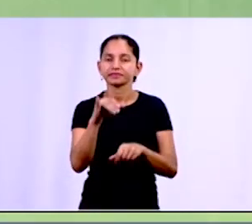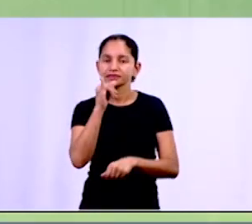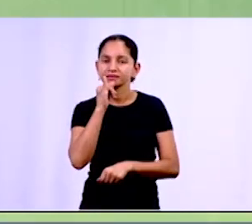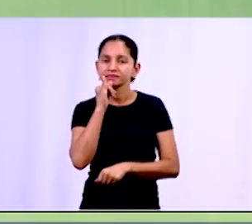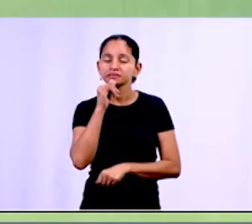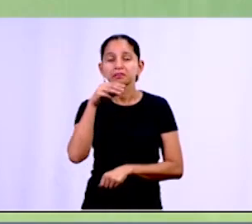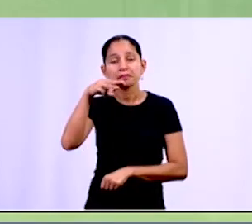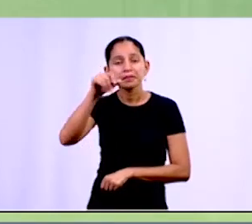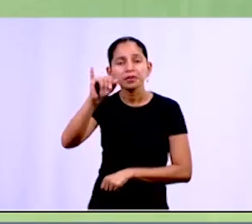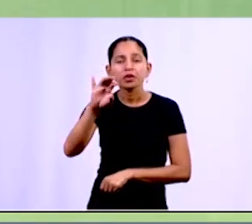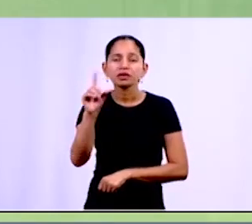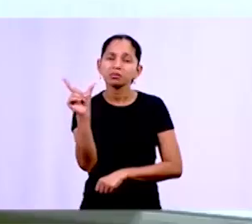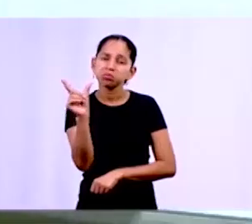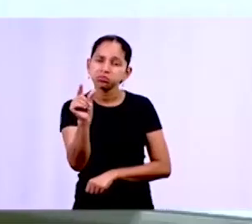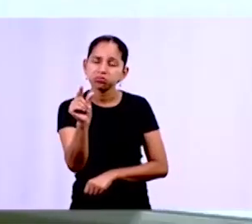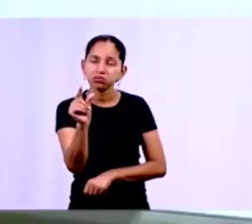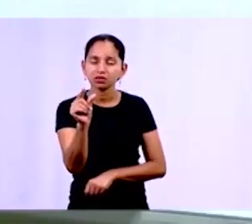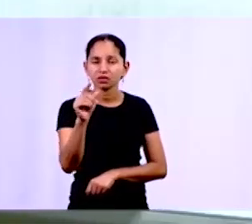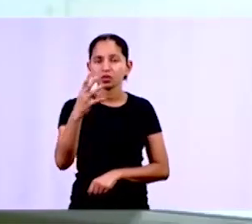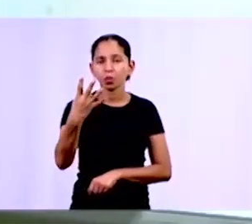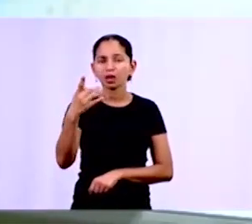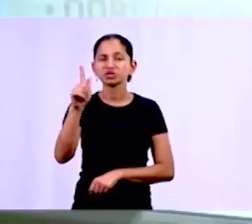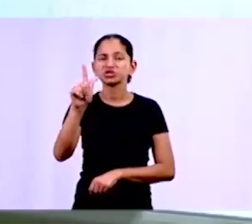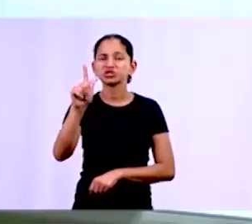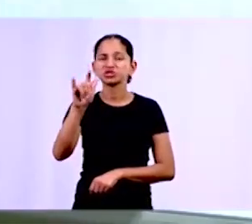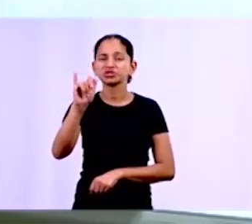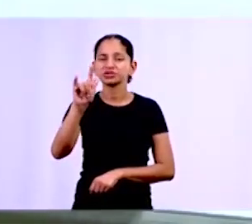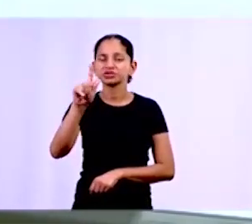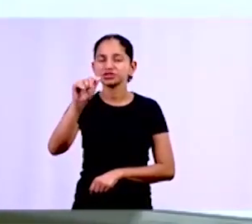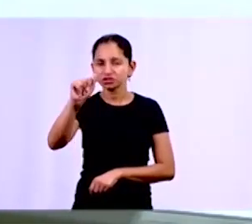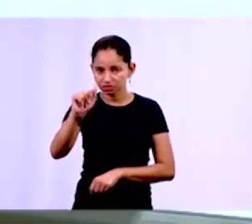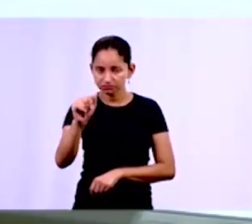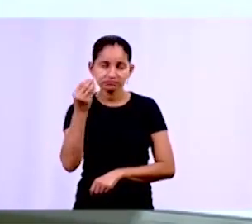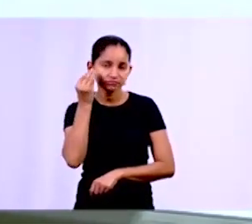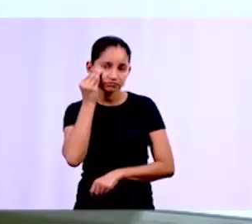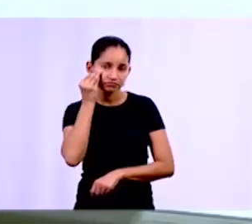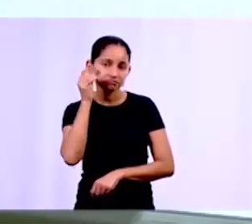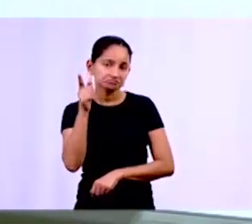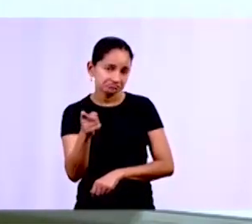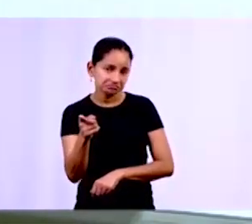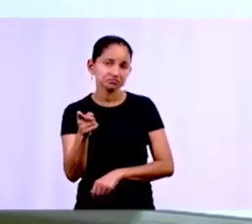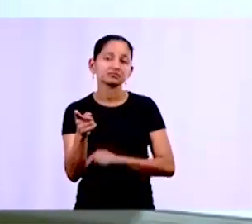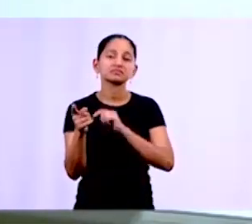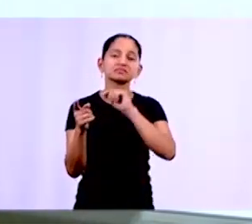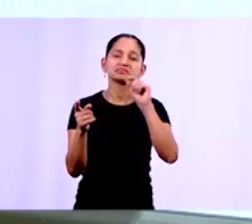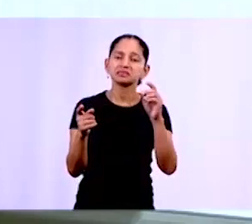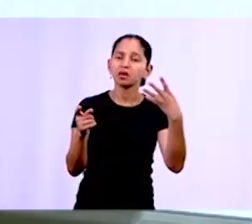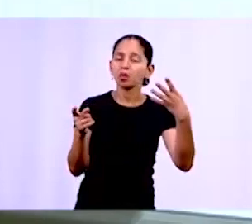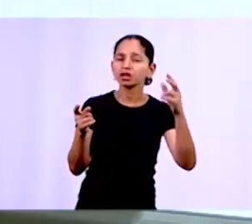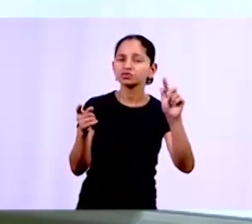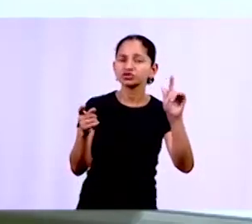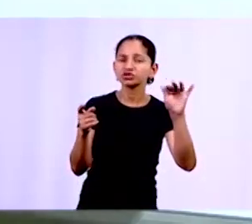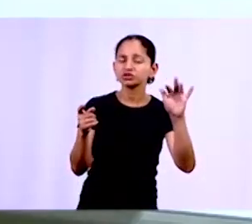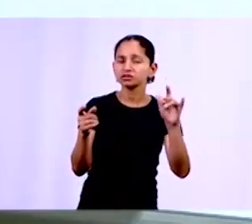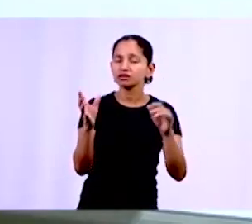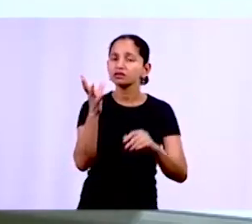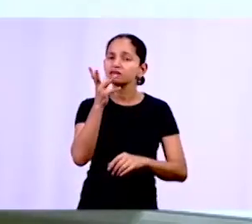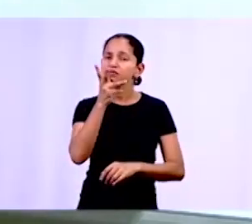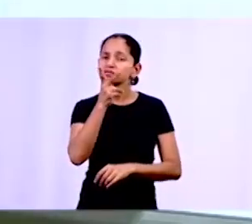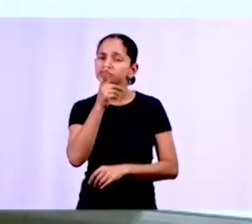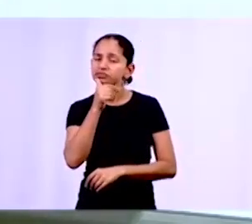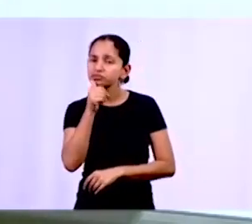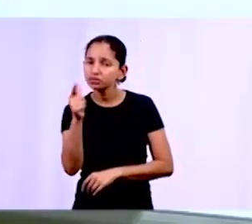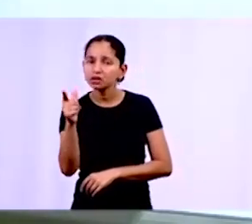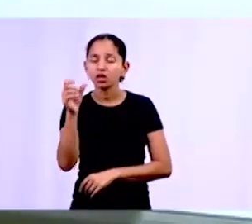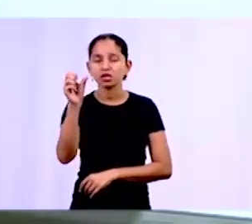pode dar um gargalo, mas 4 GB é muito suficiente hoje para a maioria das aplicações. Então, o meu computador está lento, está com 4 GB. Se eu